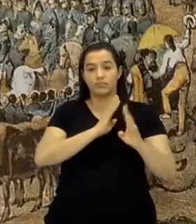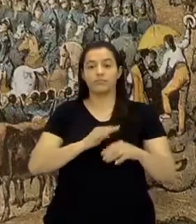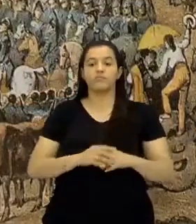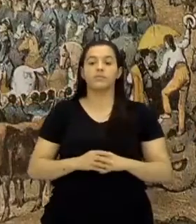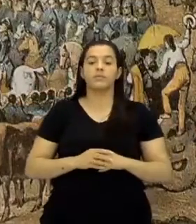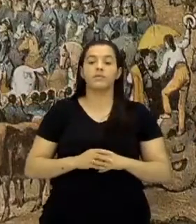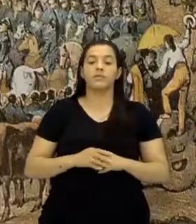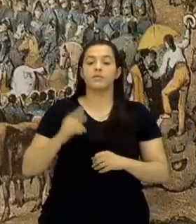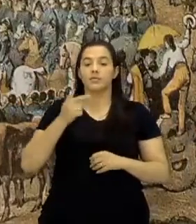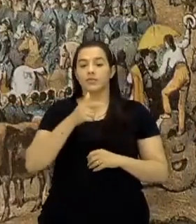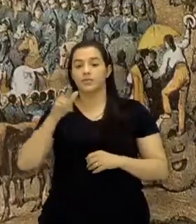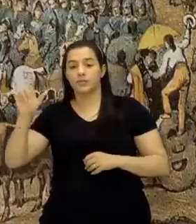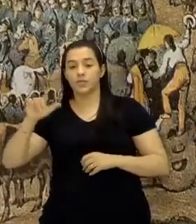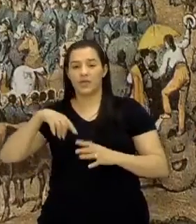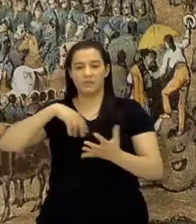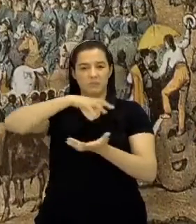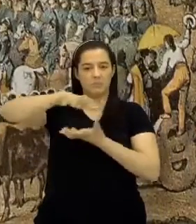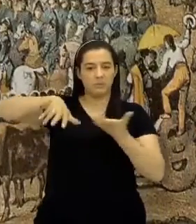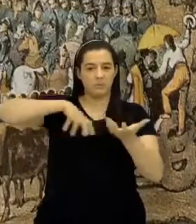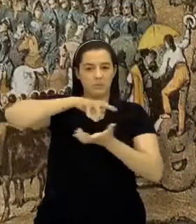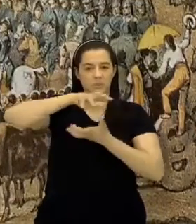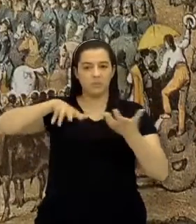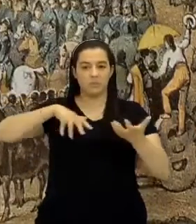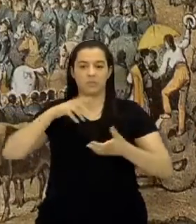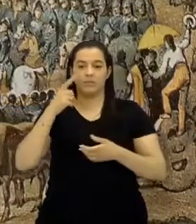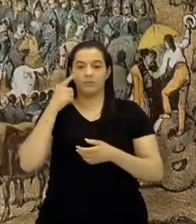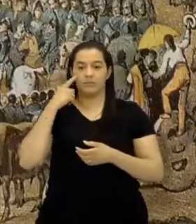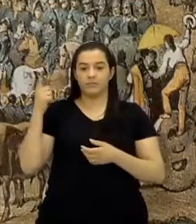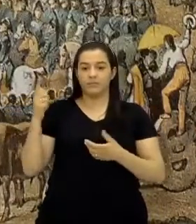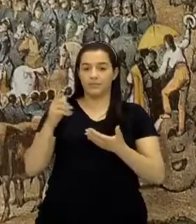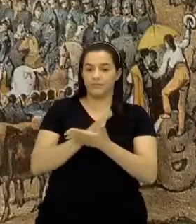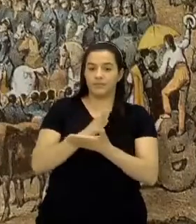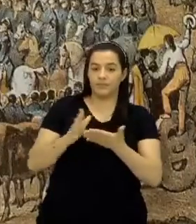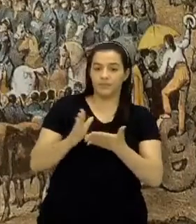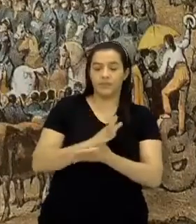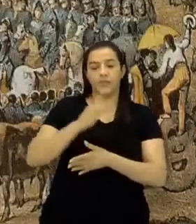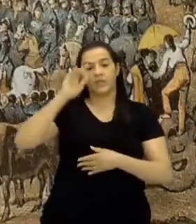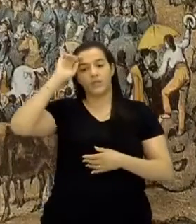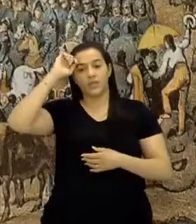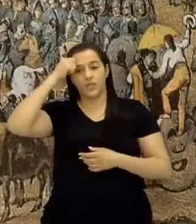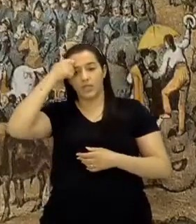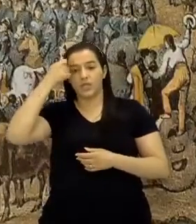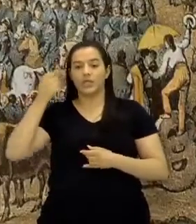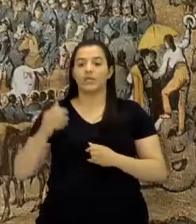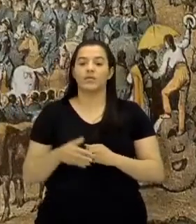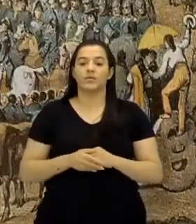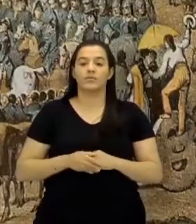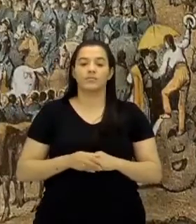soldados. E aqui os revoltosos, né? Vocês percebem que aqui tem negros, tem